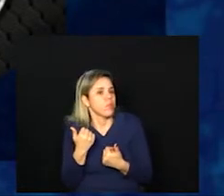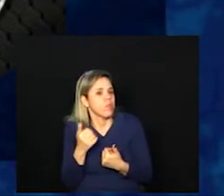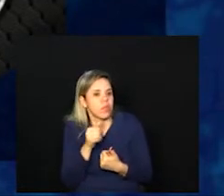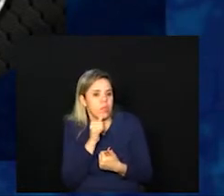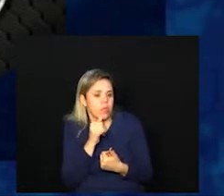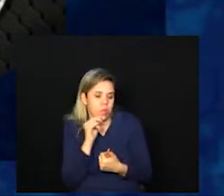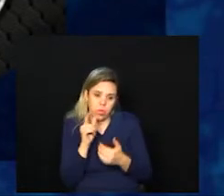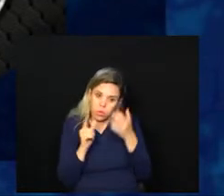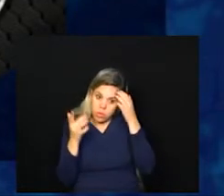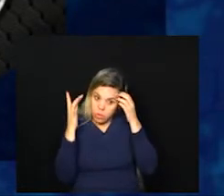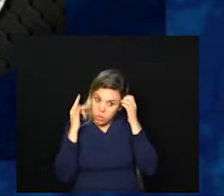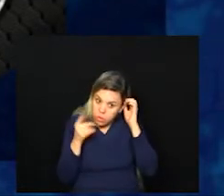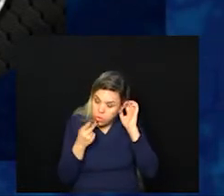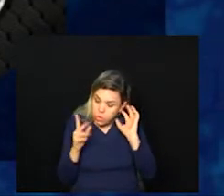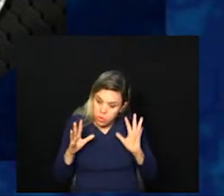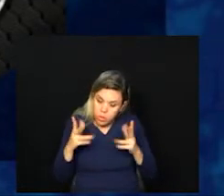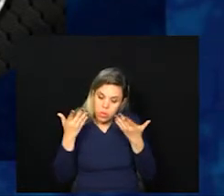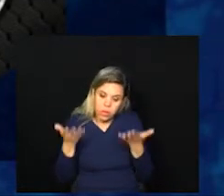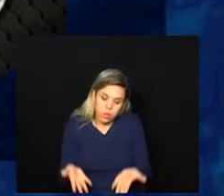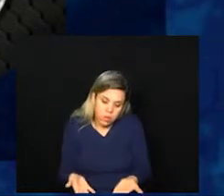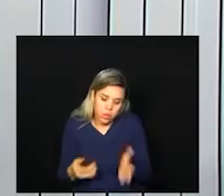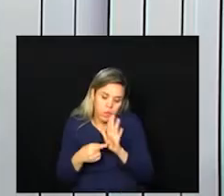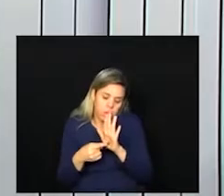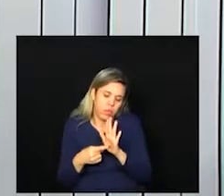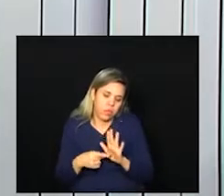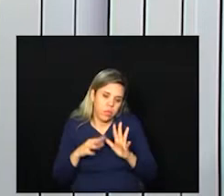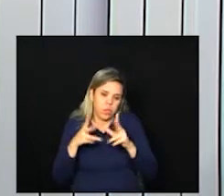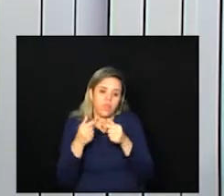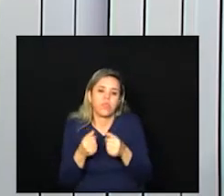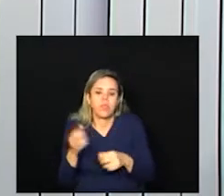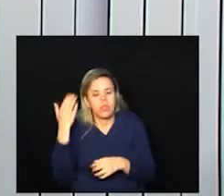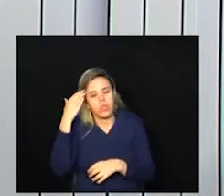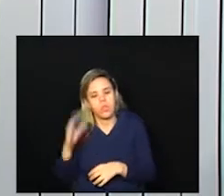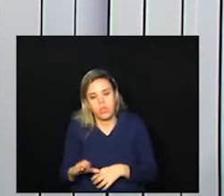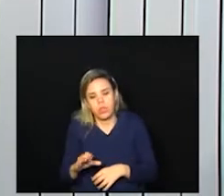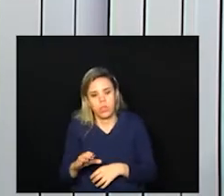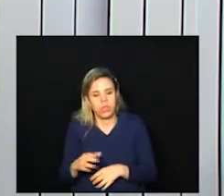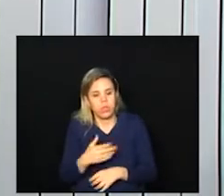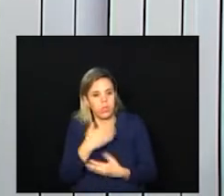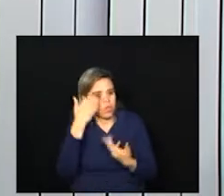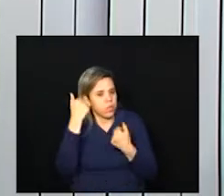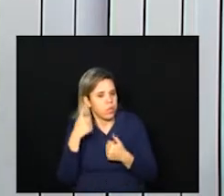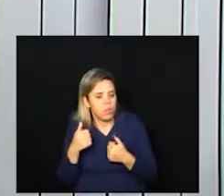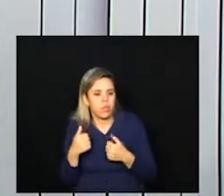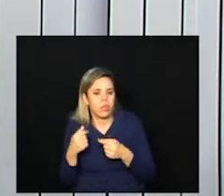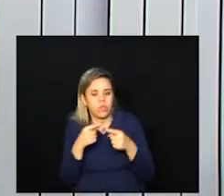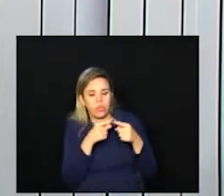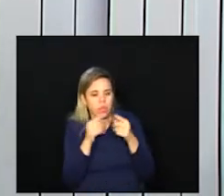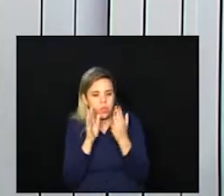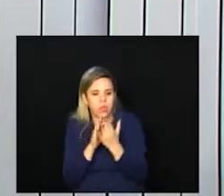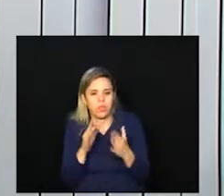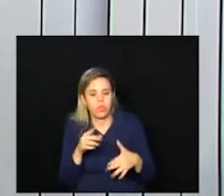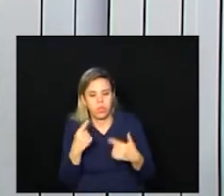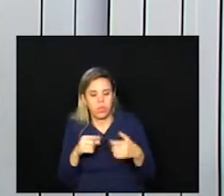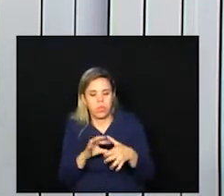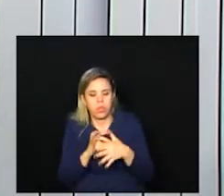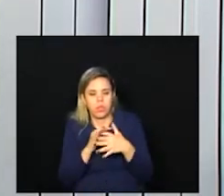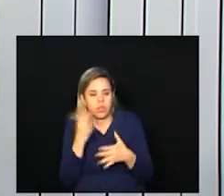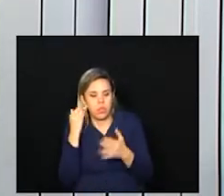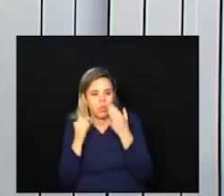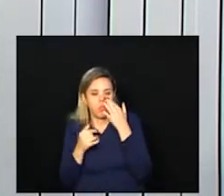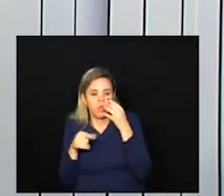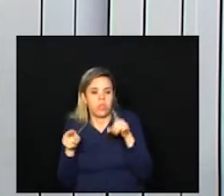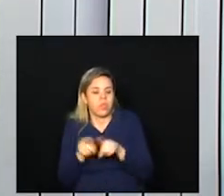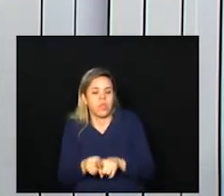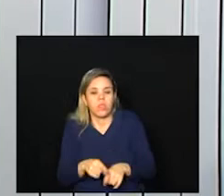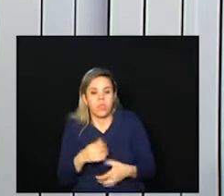E claro que amanhã a gente balança as redes de Coritiba e Ponte Preta, duelo da Macaca contra o líder. E amanhã